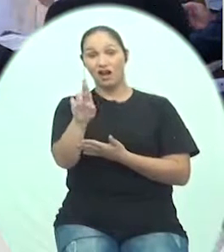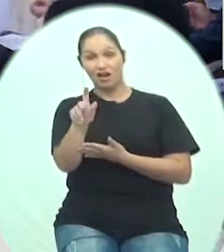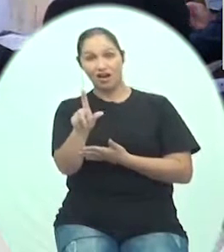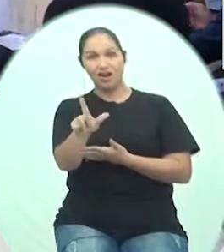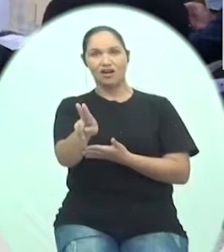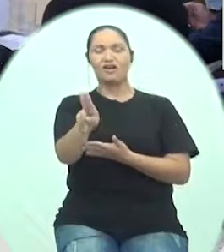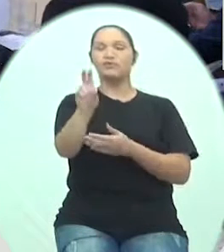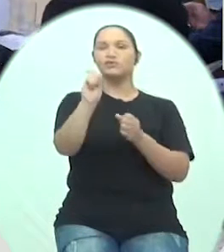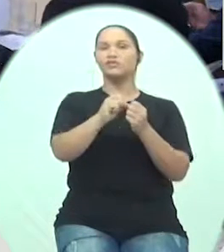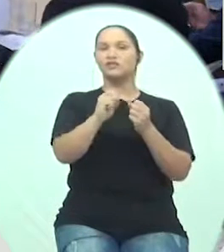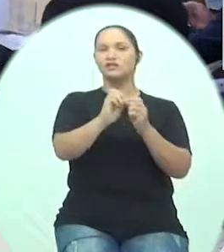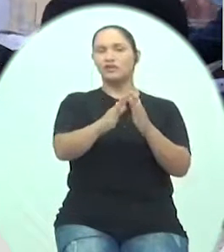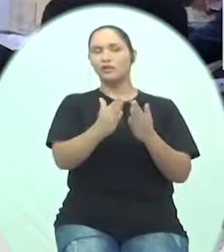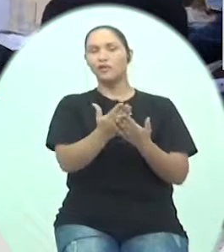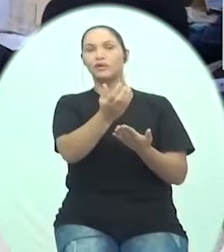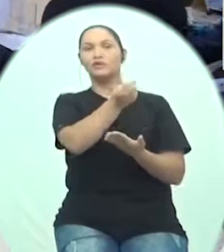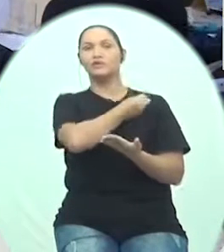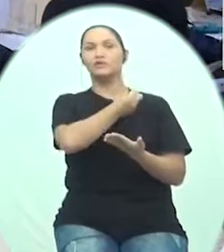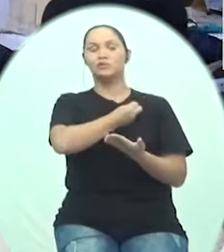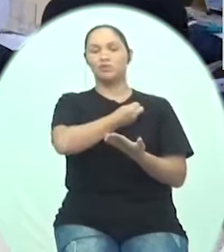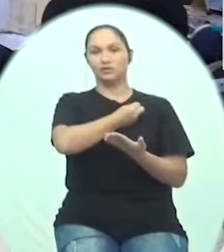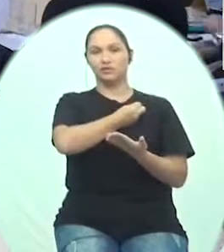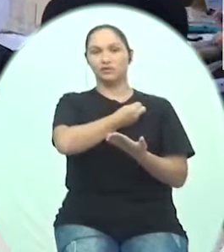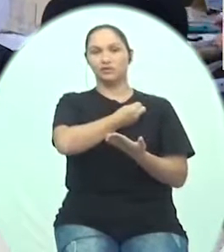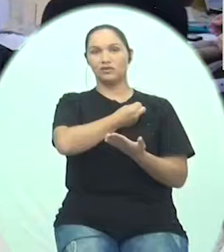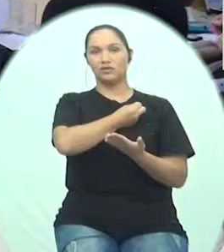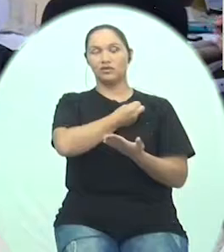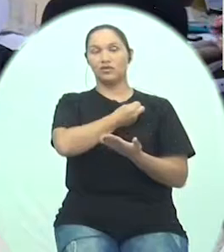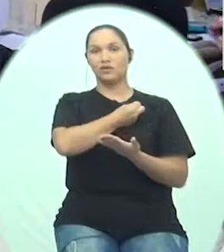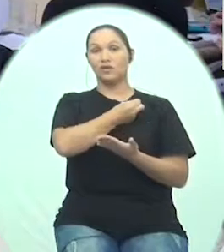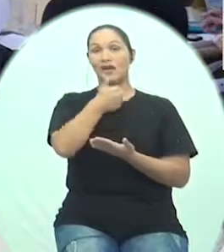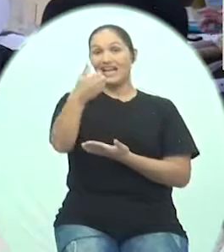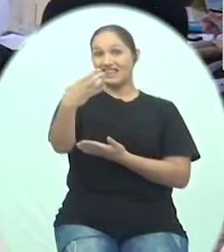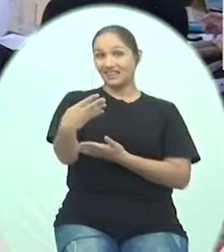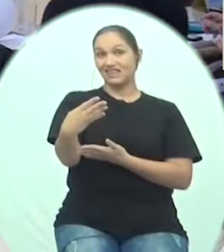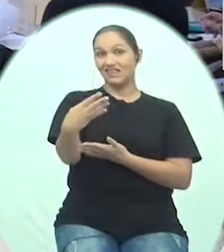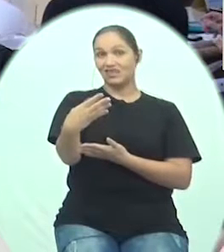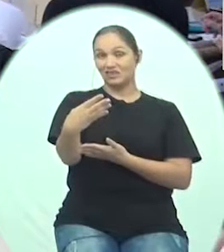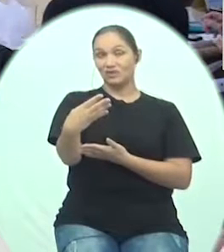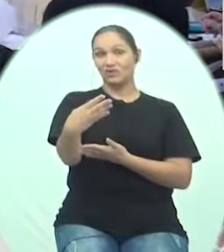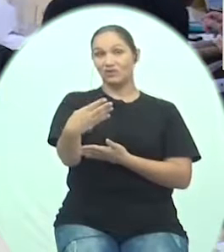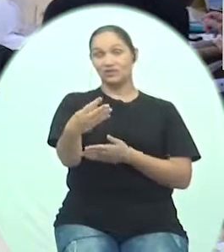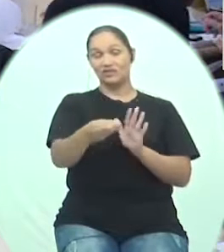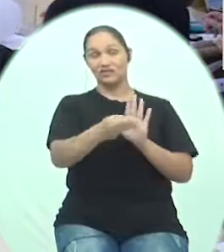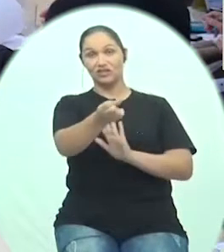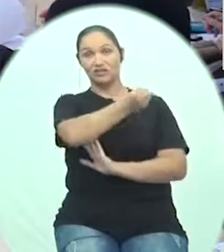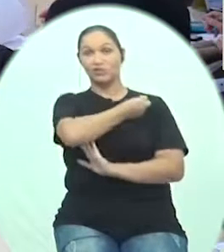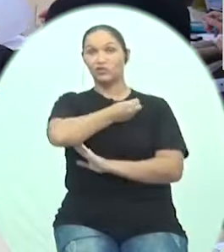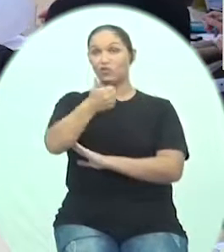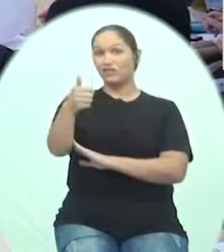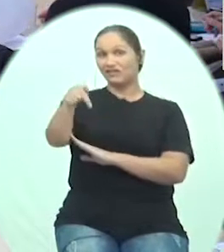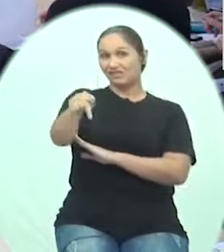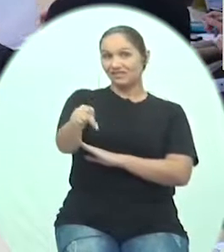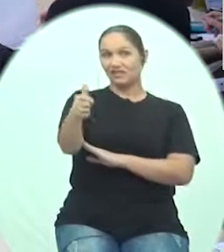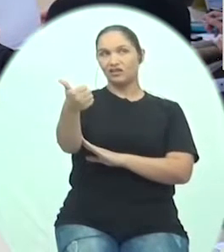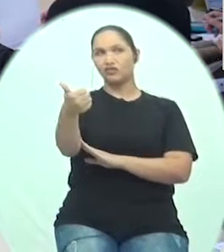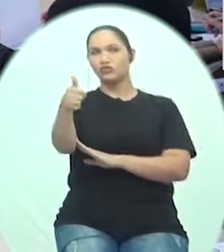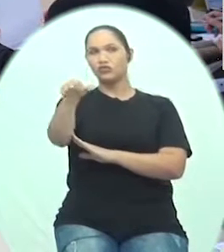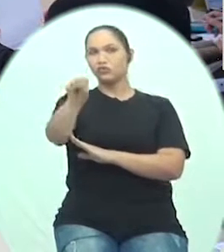Silveira requerimento 14/2020 a indicação números 171/2020